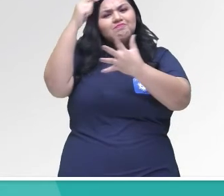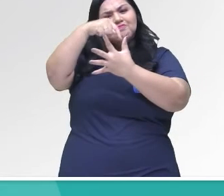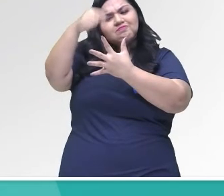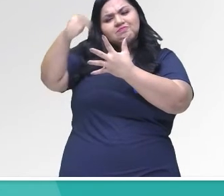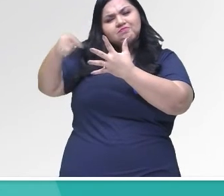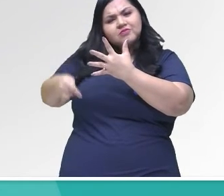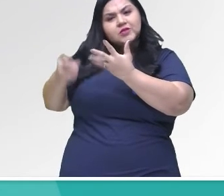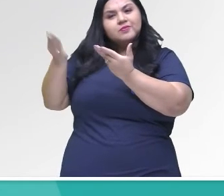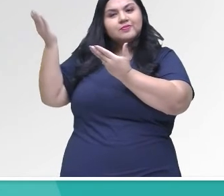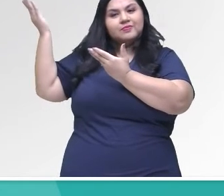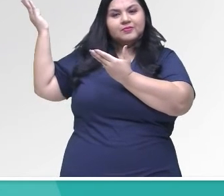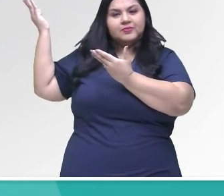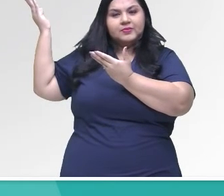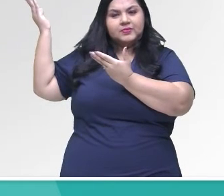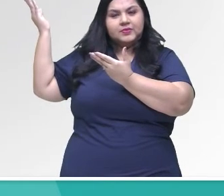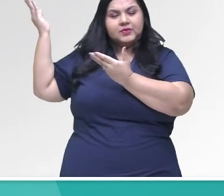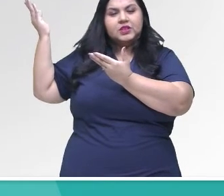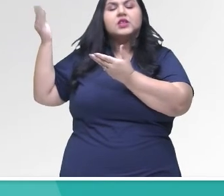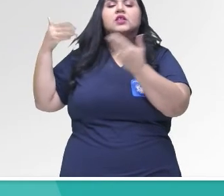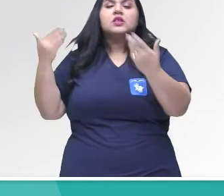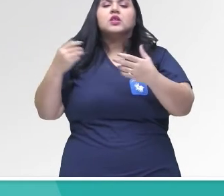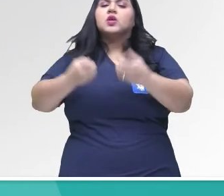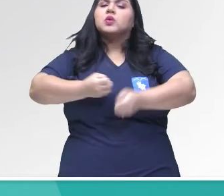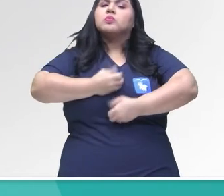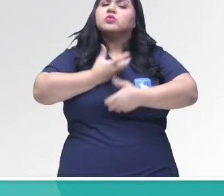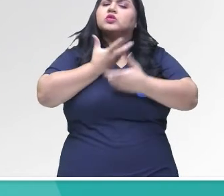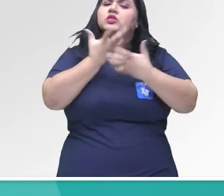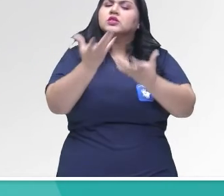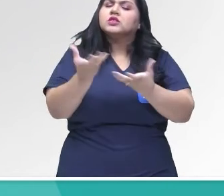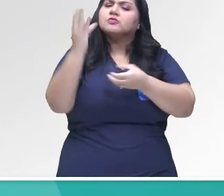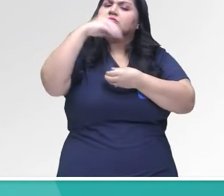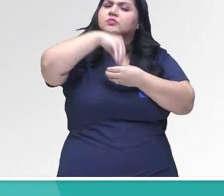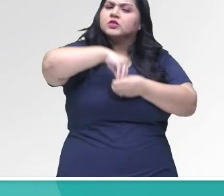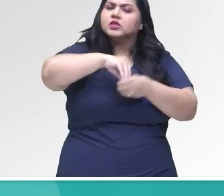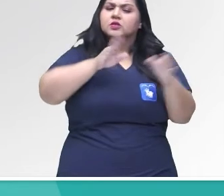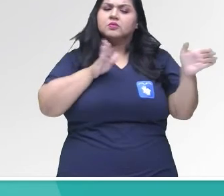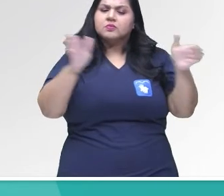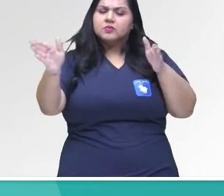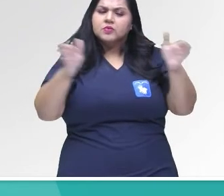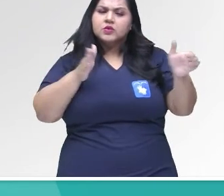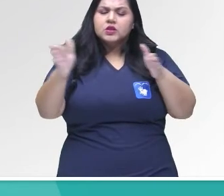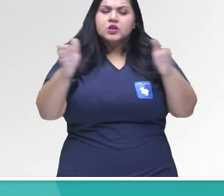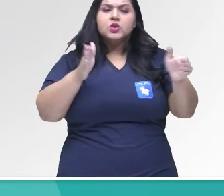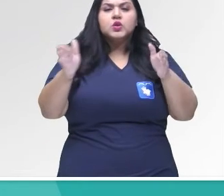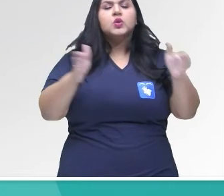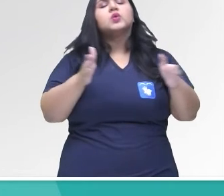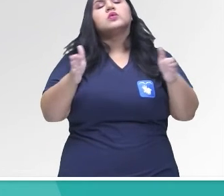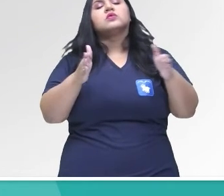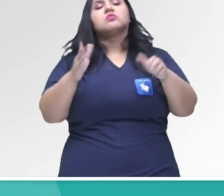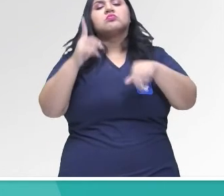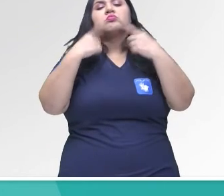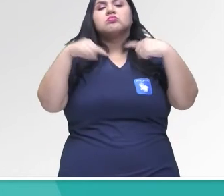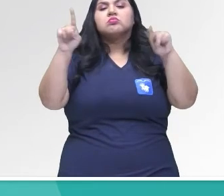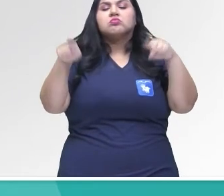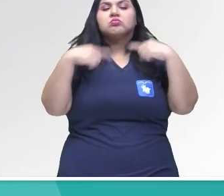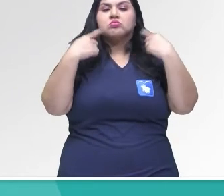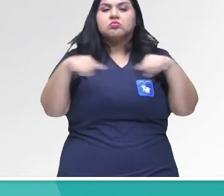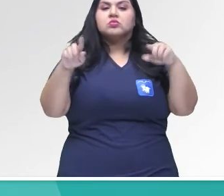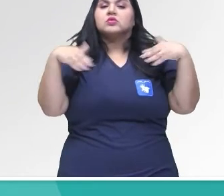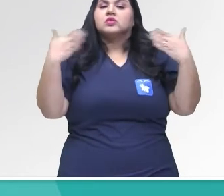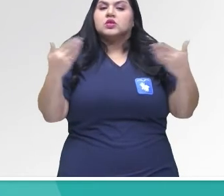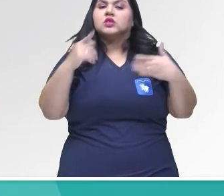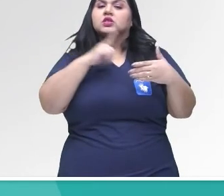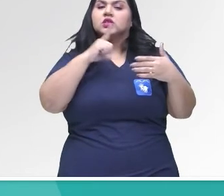Então, meus queridos, a poesia estava presente nesse momento da música, da Bossa Nova. tá? Então,